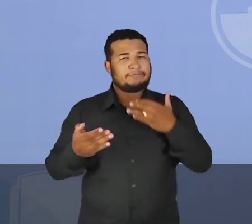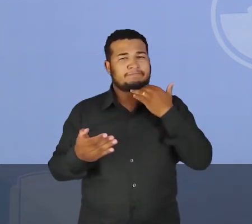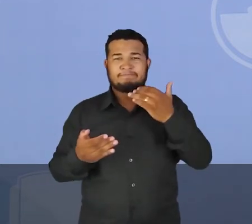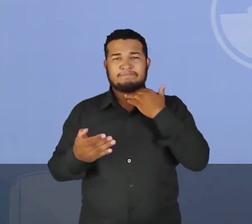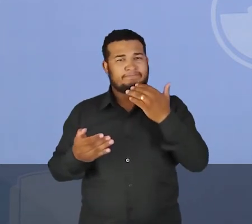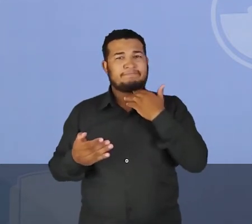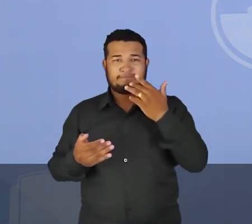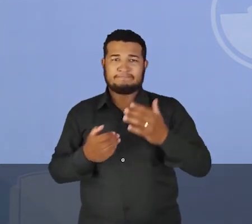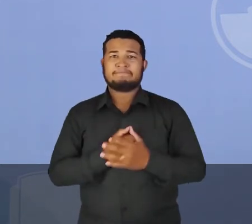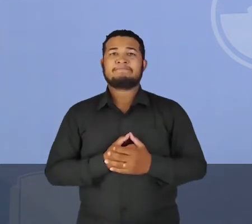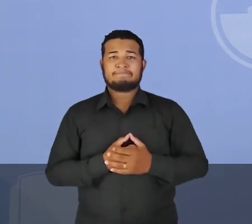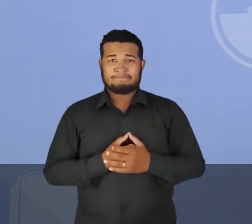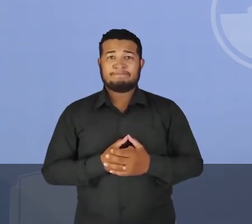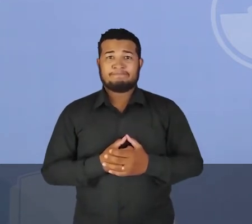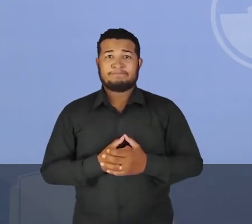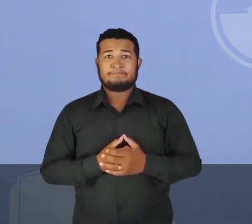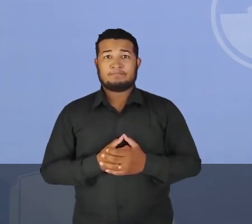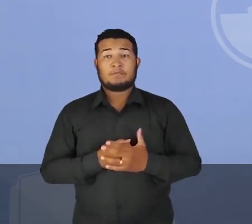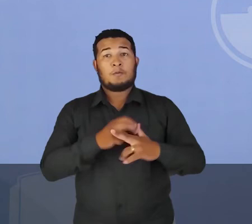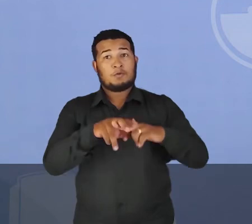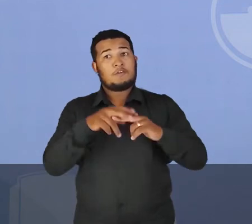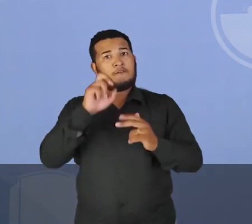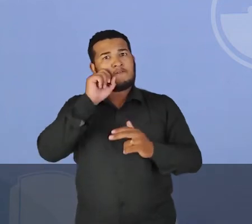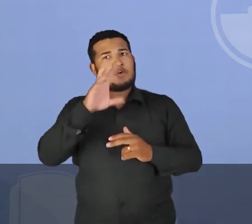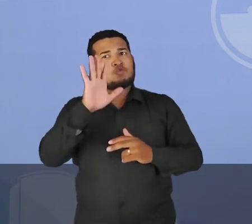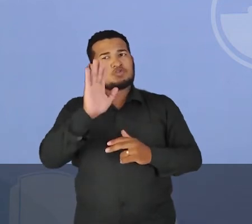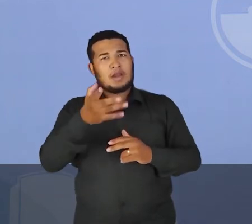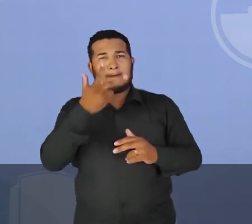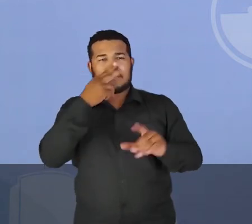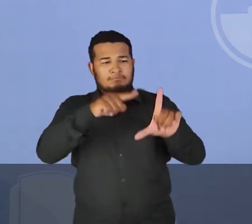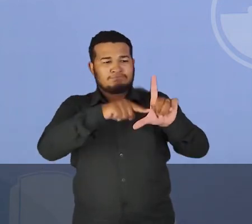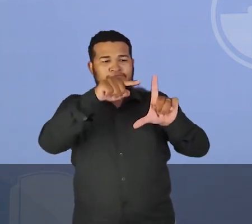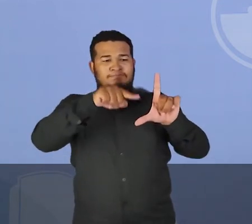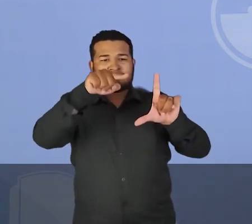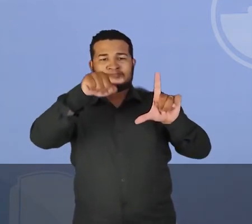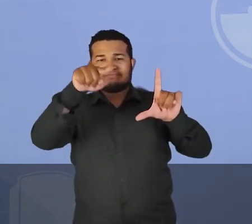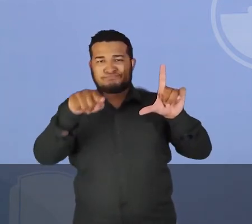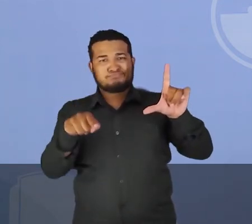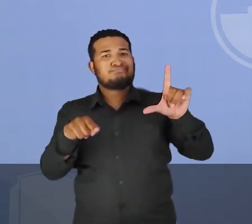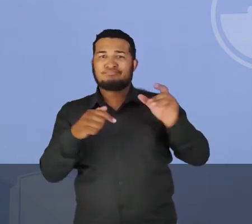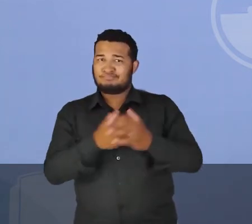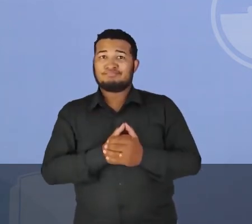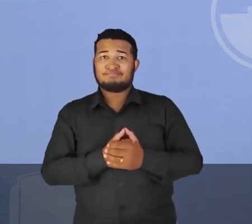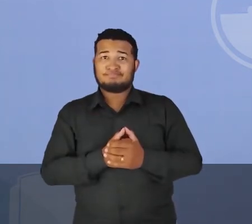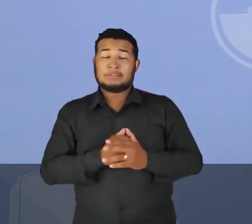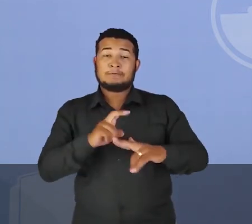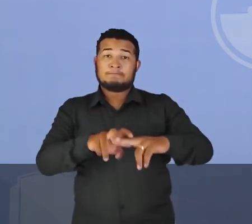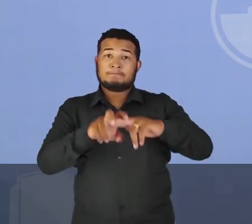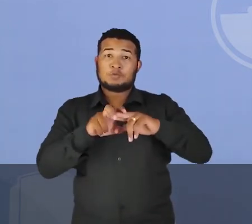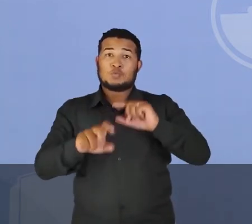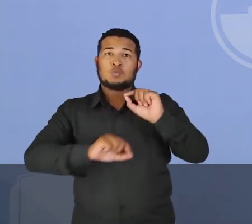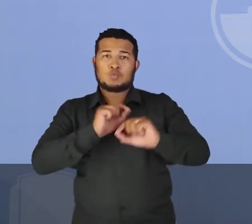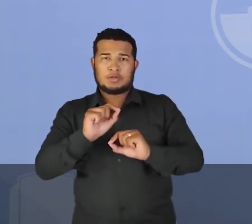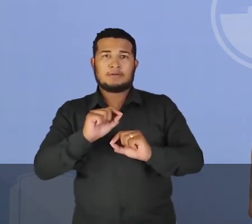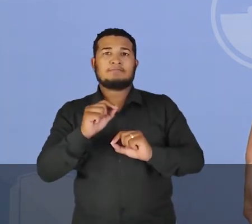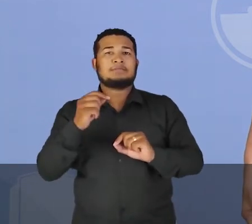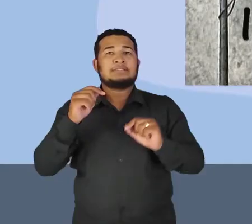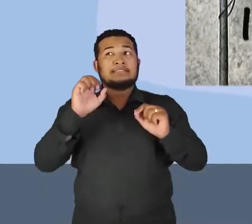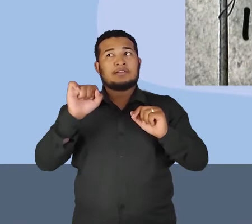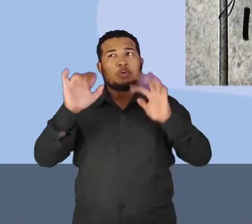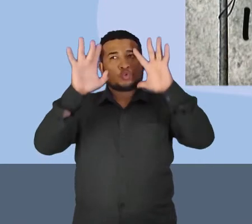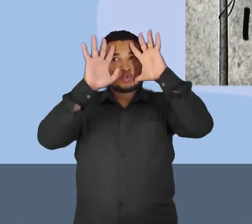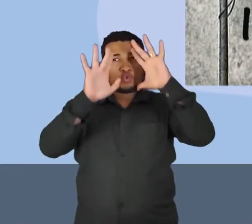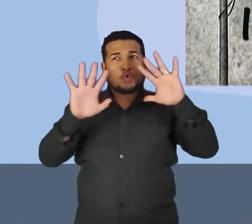isso ainda, né? Nós vimos que os números não mostram isso. Então, gente, qual era esse sonho